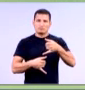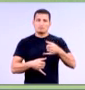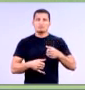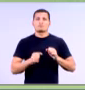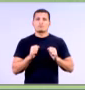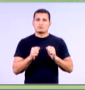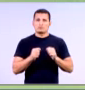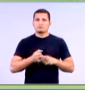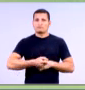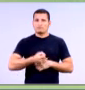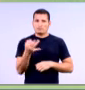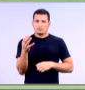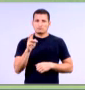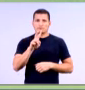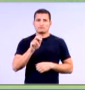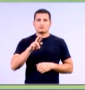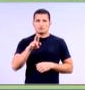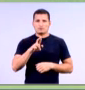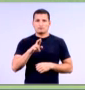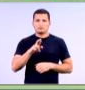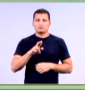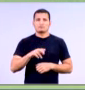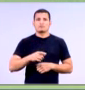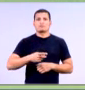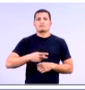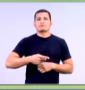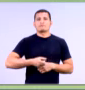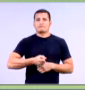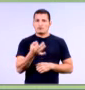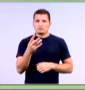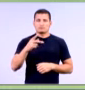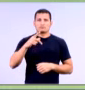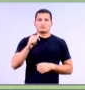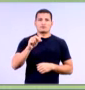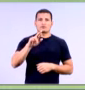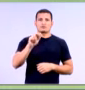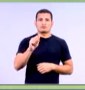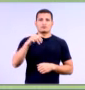variáveis, passar vários parâmetros.